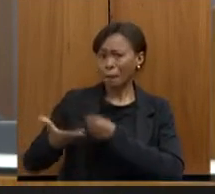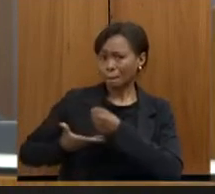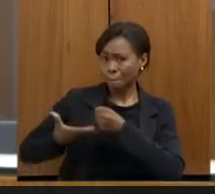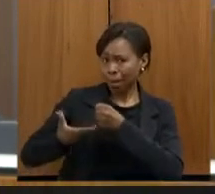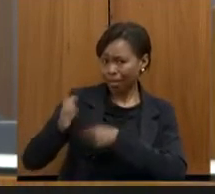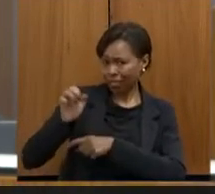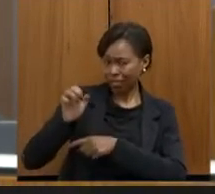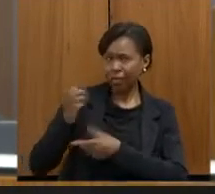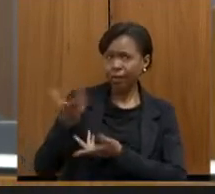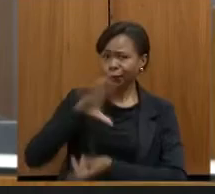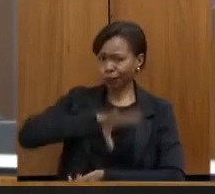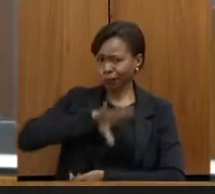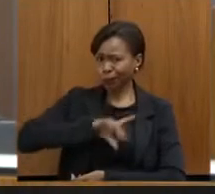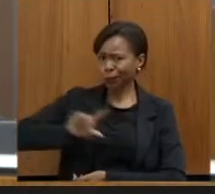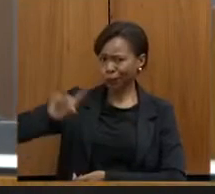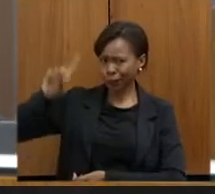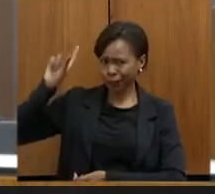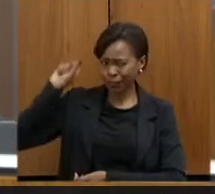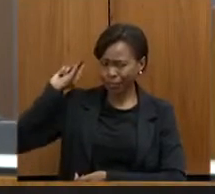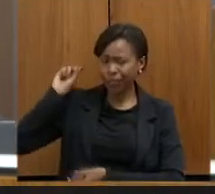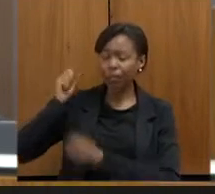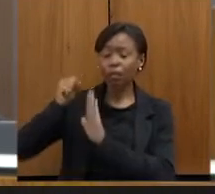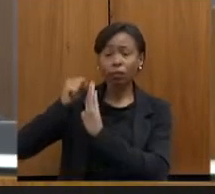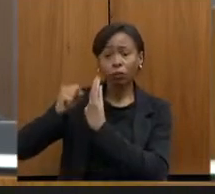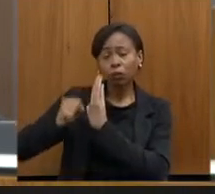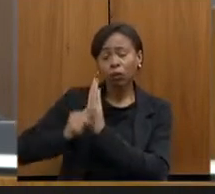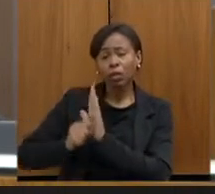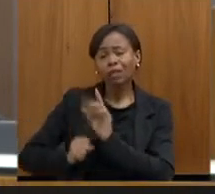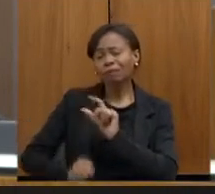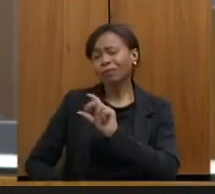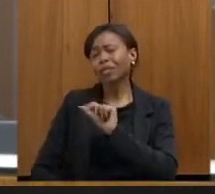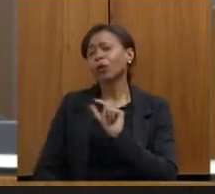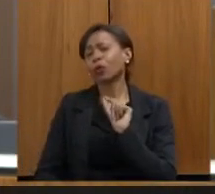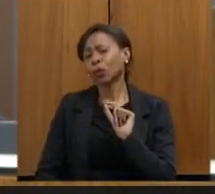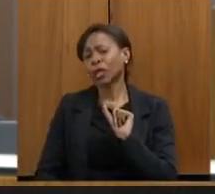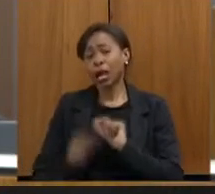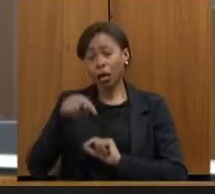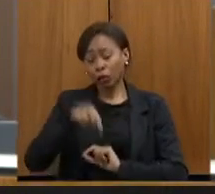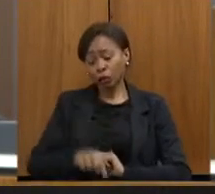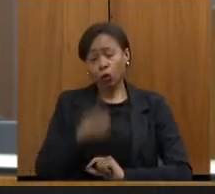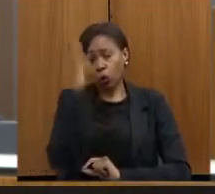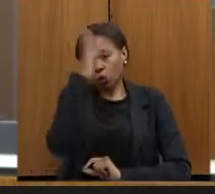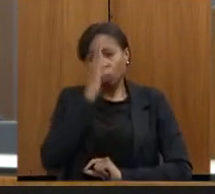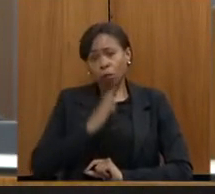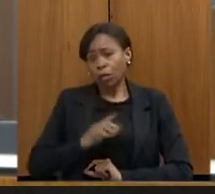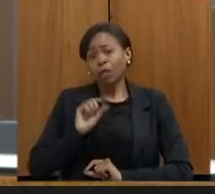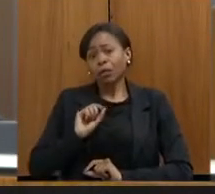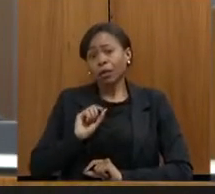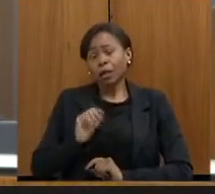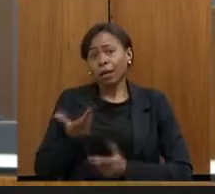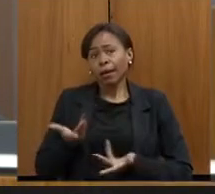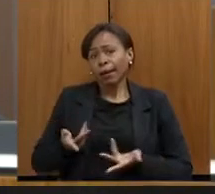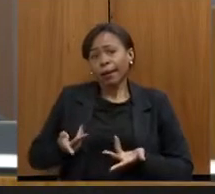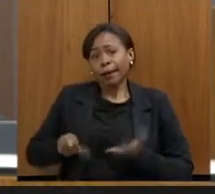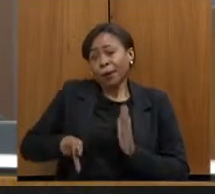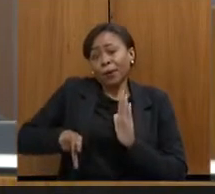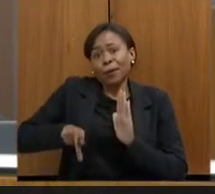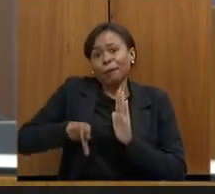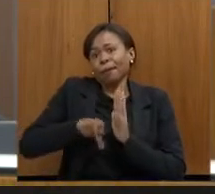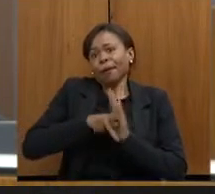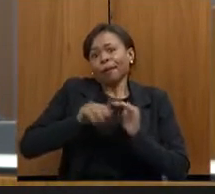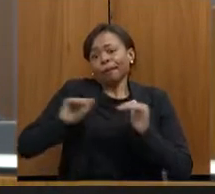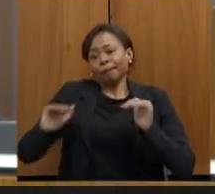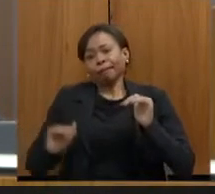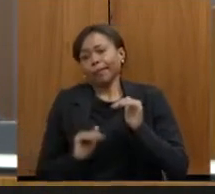durante muitos séculos, nós fomos quintal de Portugal. Desde a época das capitanias hereditárias,